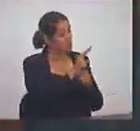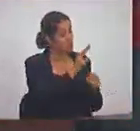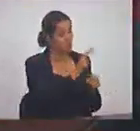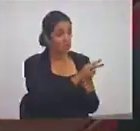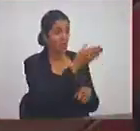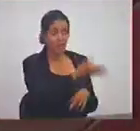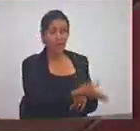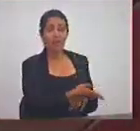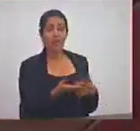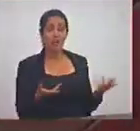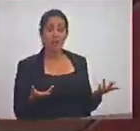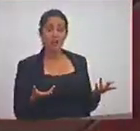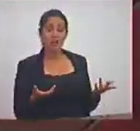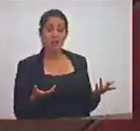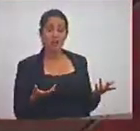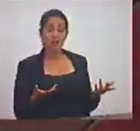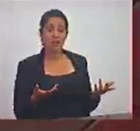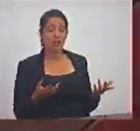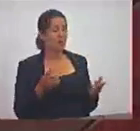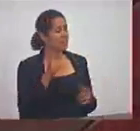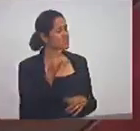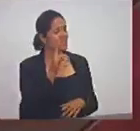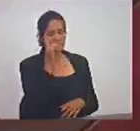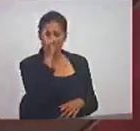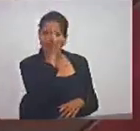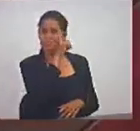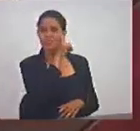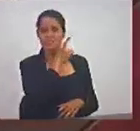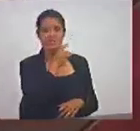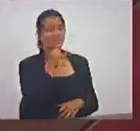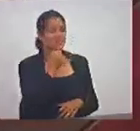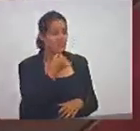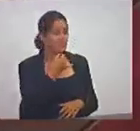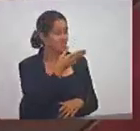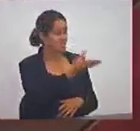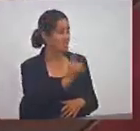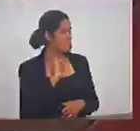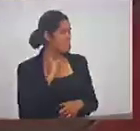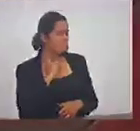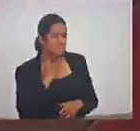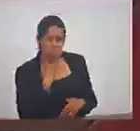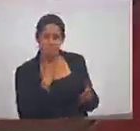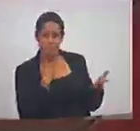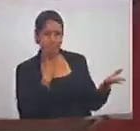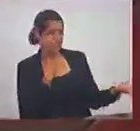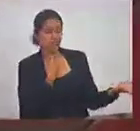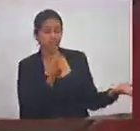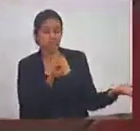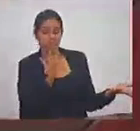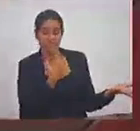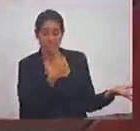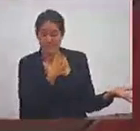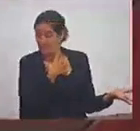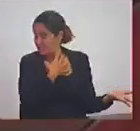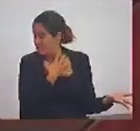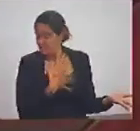criação de dengue. É conivente com a infestação. Isso aí é um serviço porco. Os responsáveis deveriam se sentir